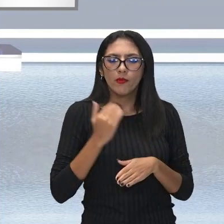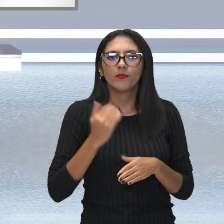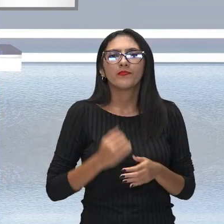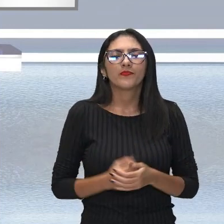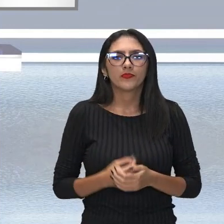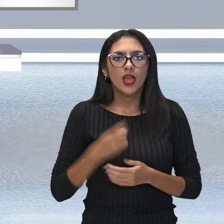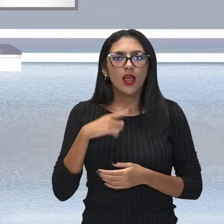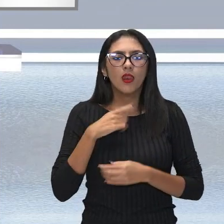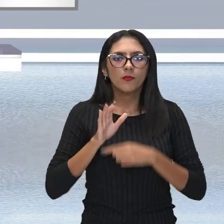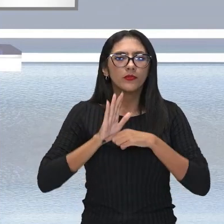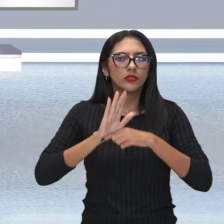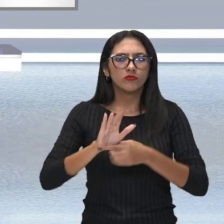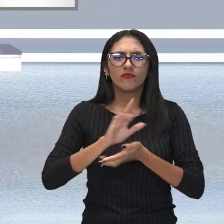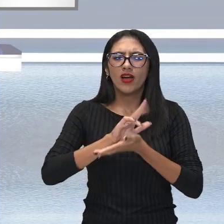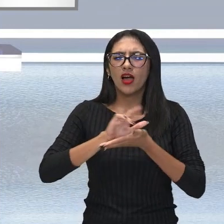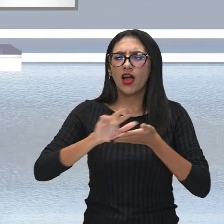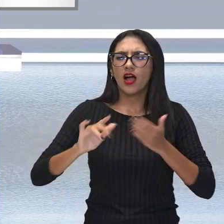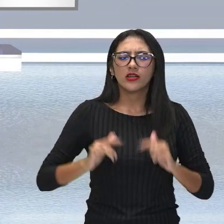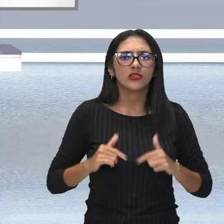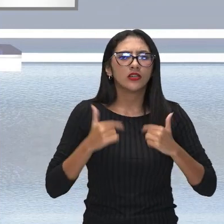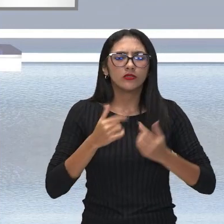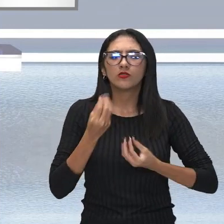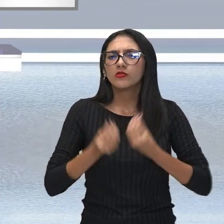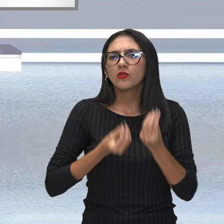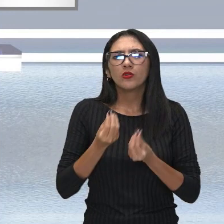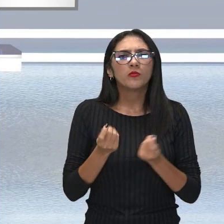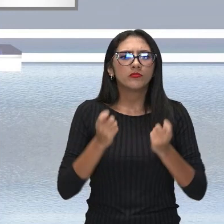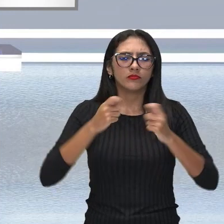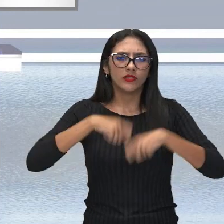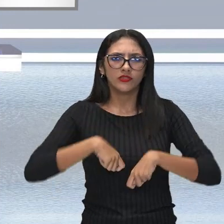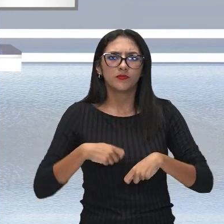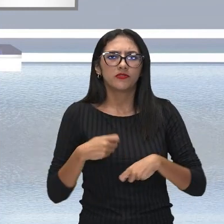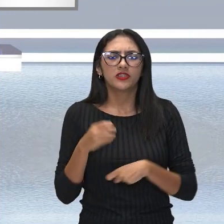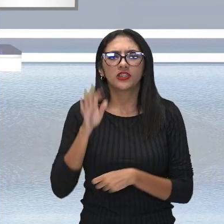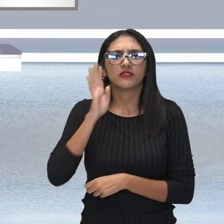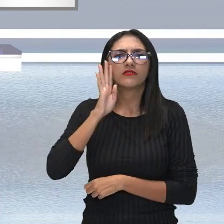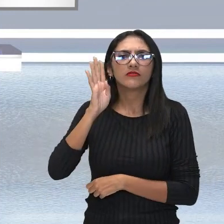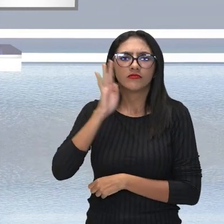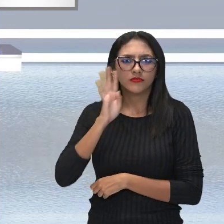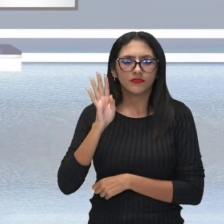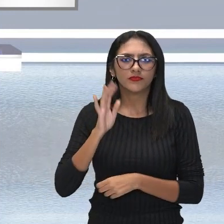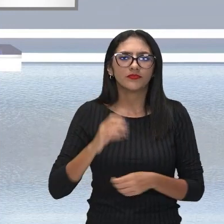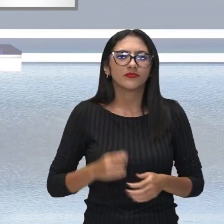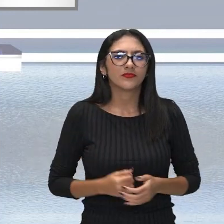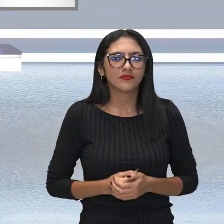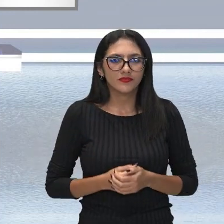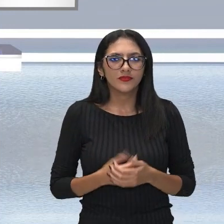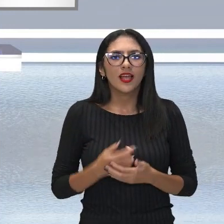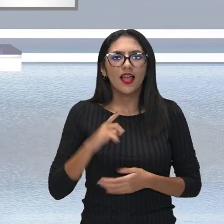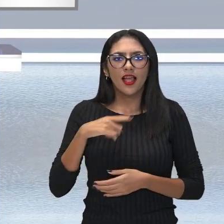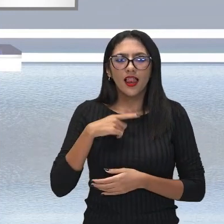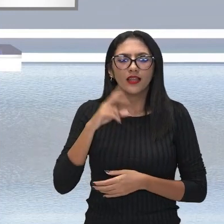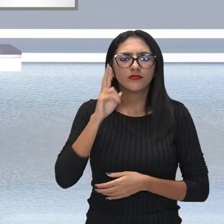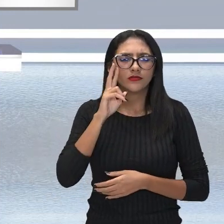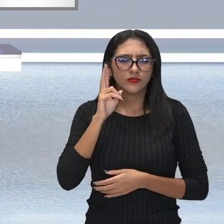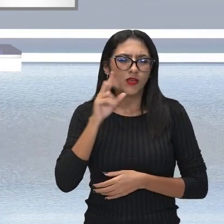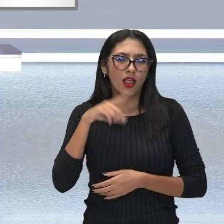para a gente pensar nessa situação. Olha só, ela como surfista,